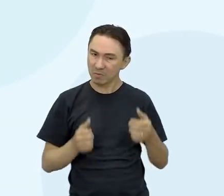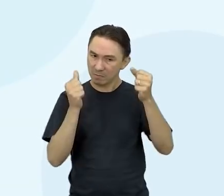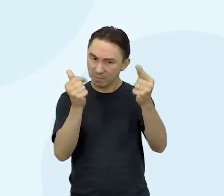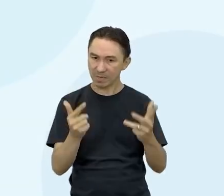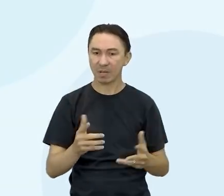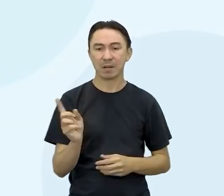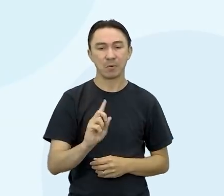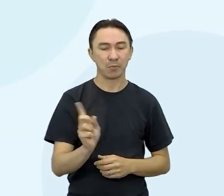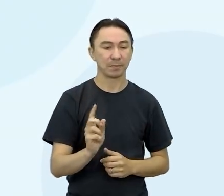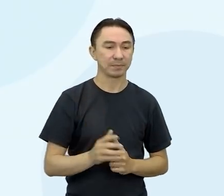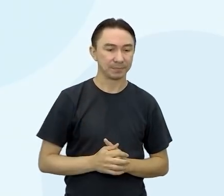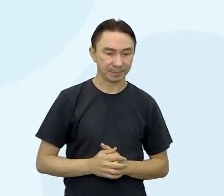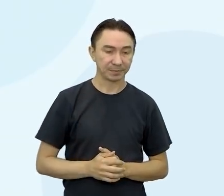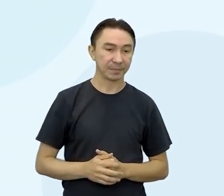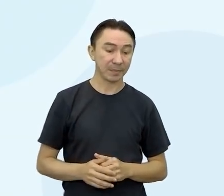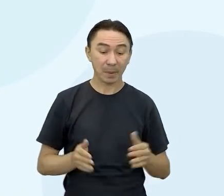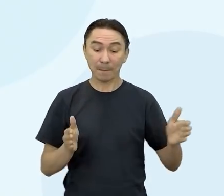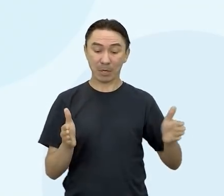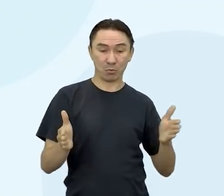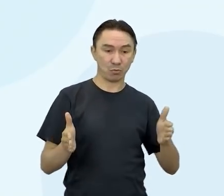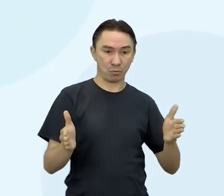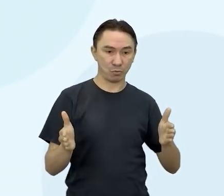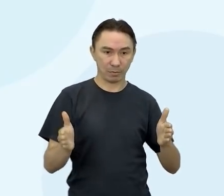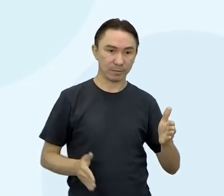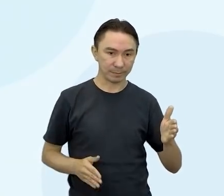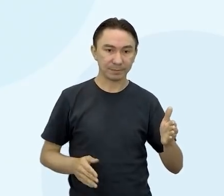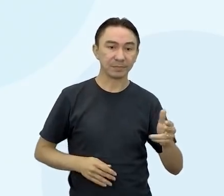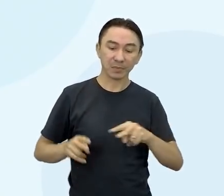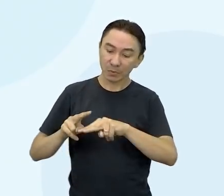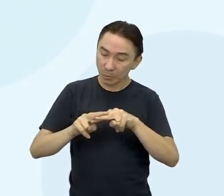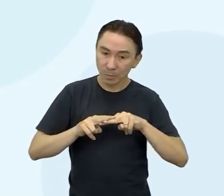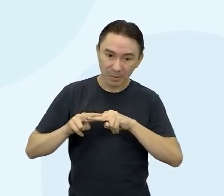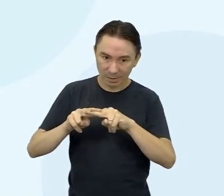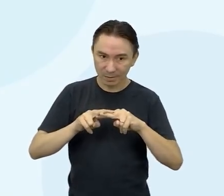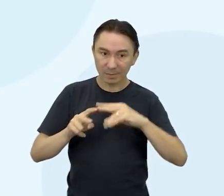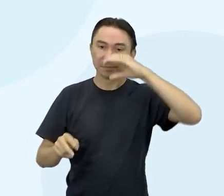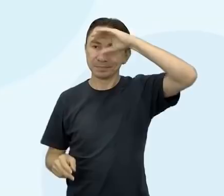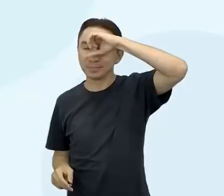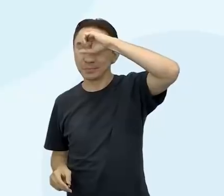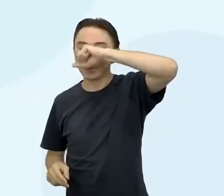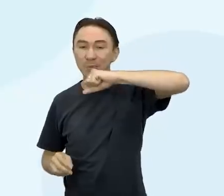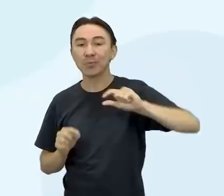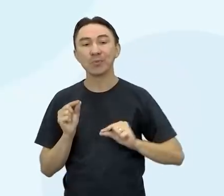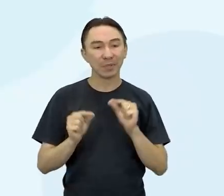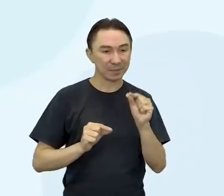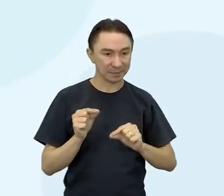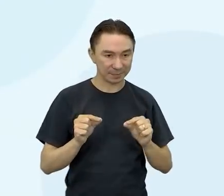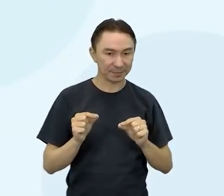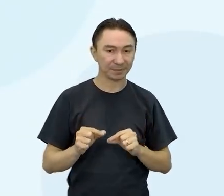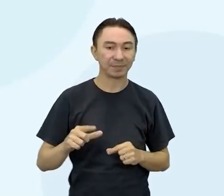de retomada das aprendizagens. A gente tem no próximo slide